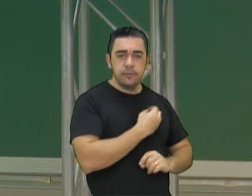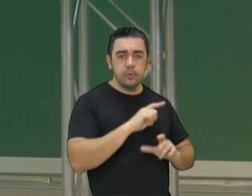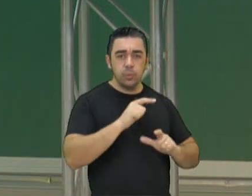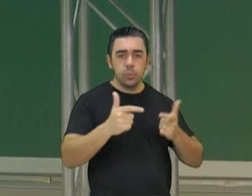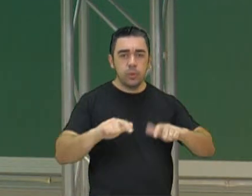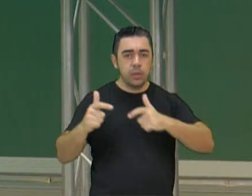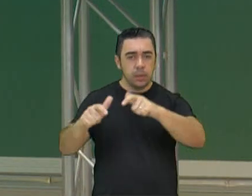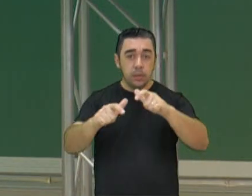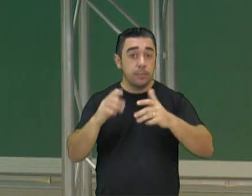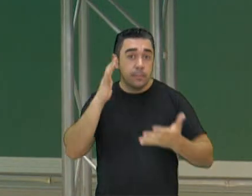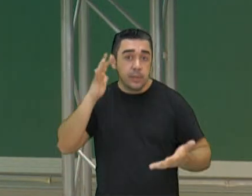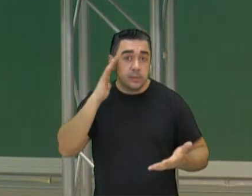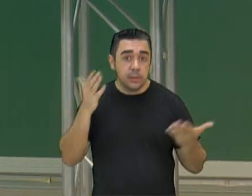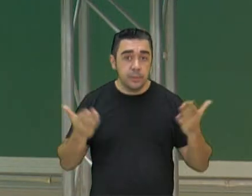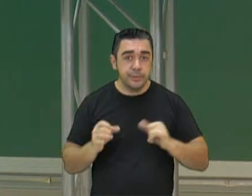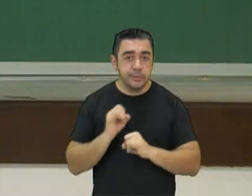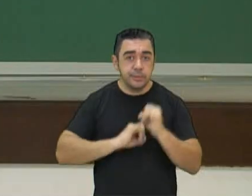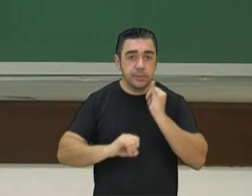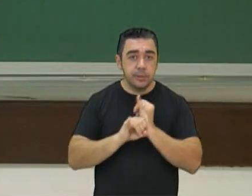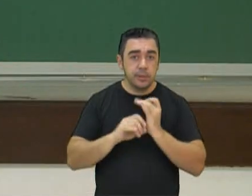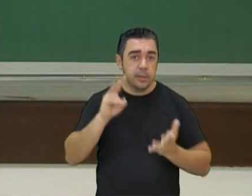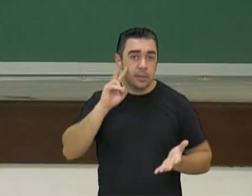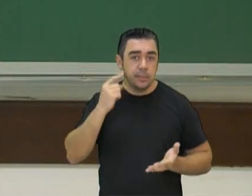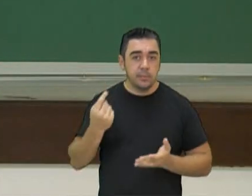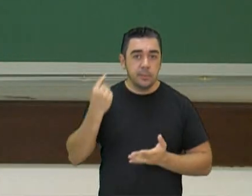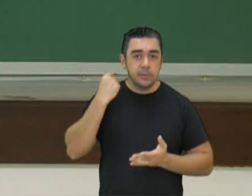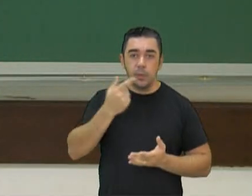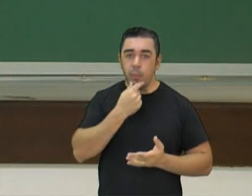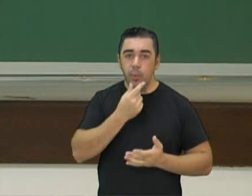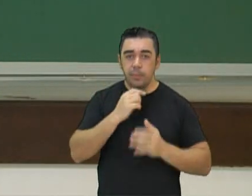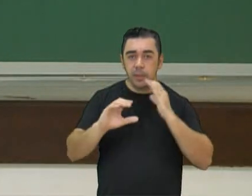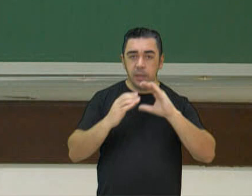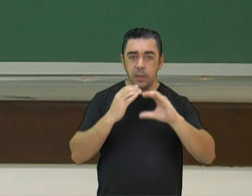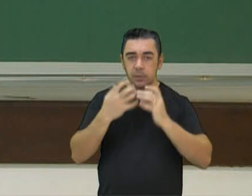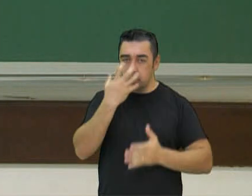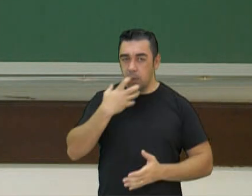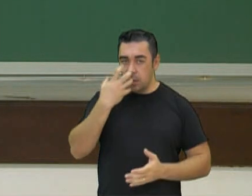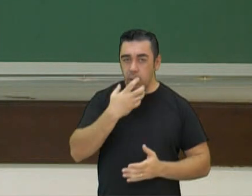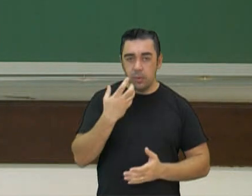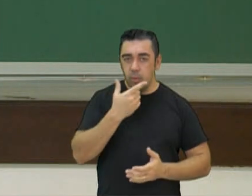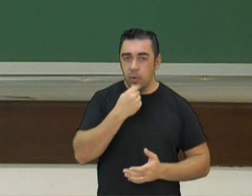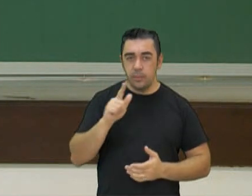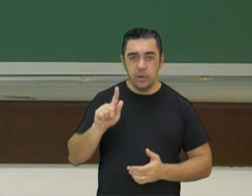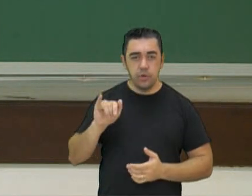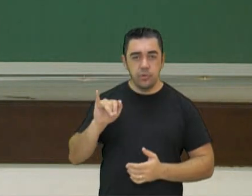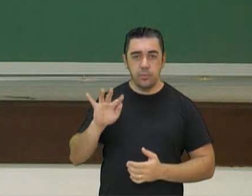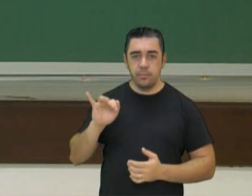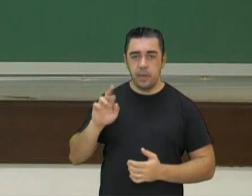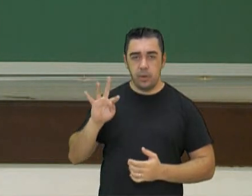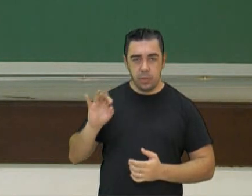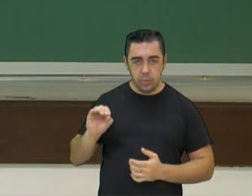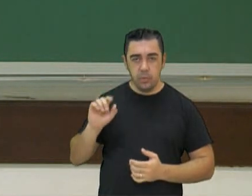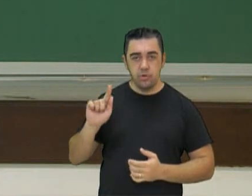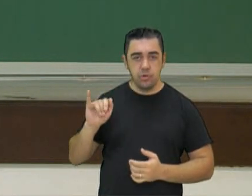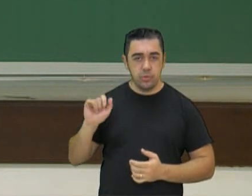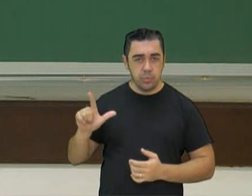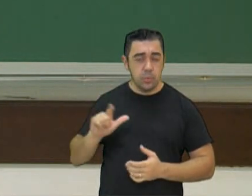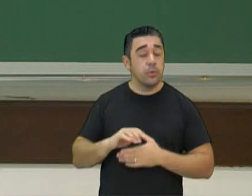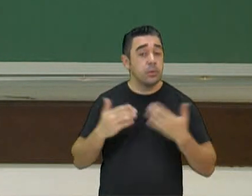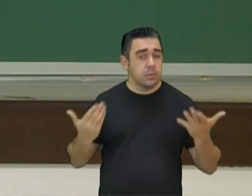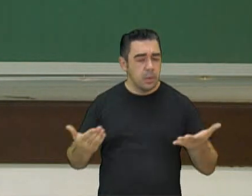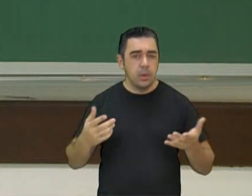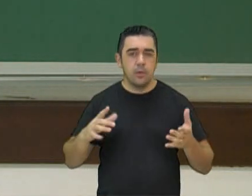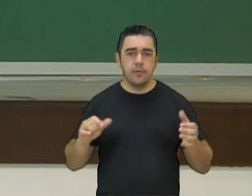Imagina o que a internet faz então, né? Lembrando lá da música do Gilberto Gil. E aí, então, a fusão